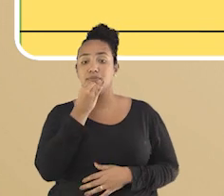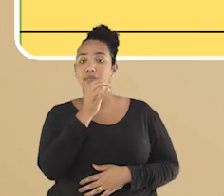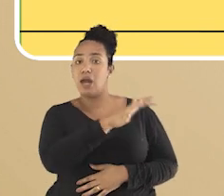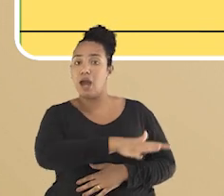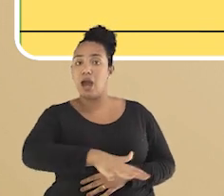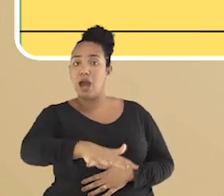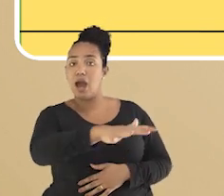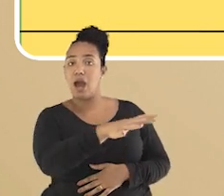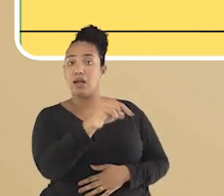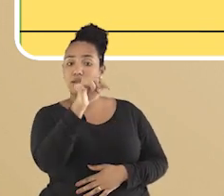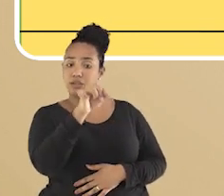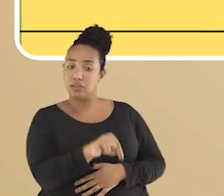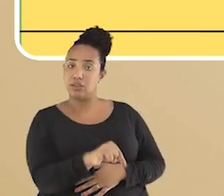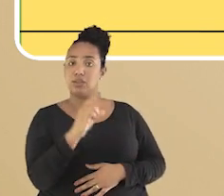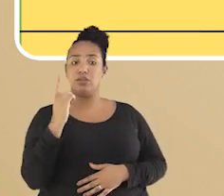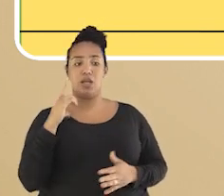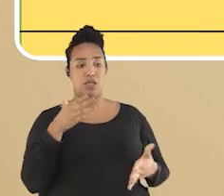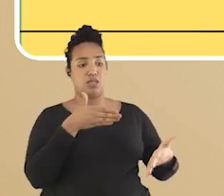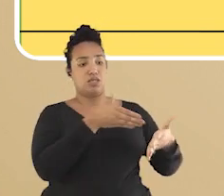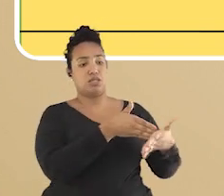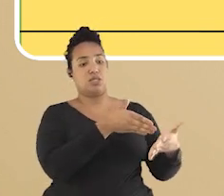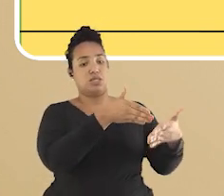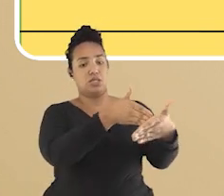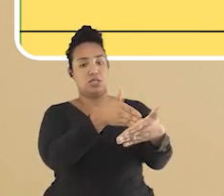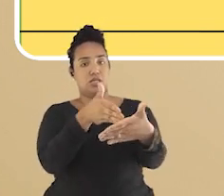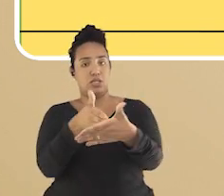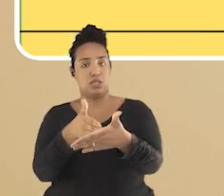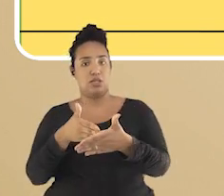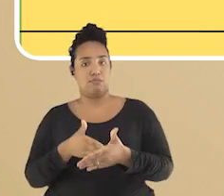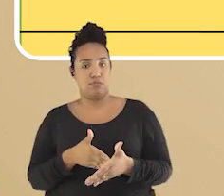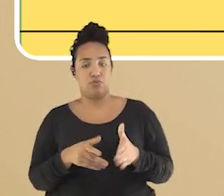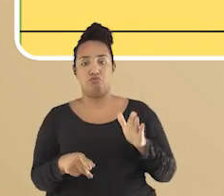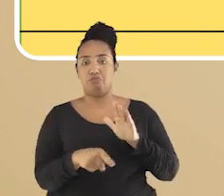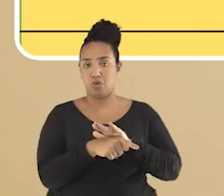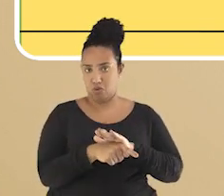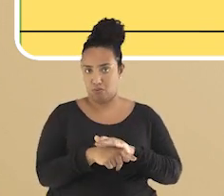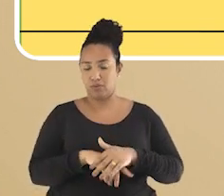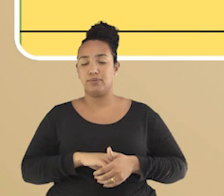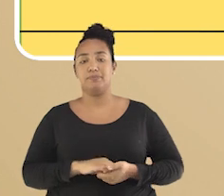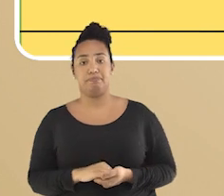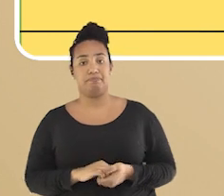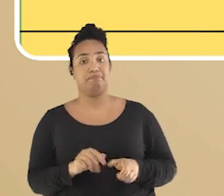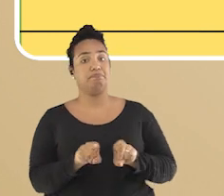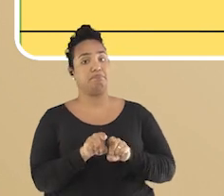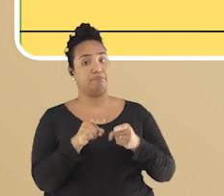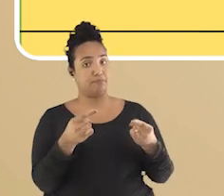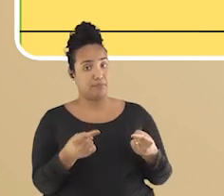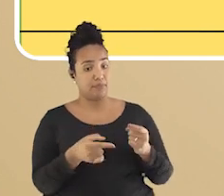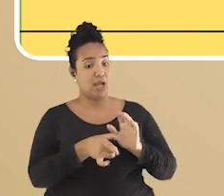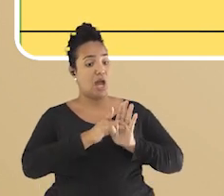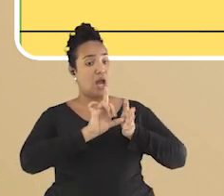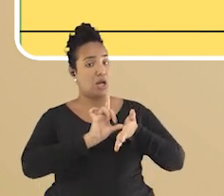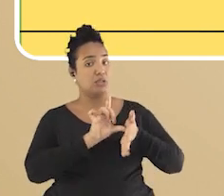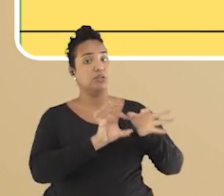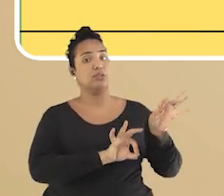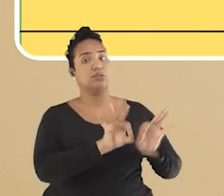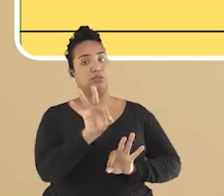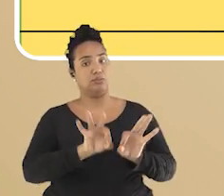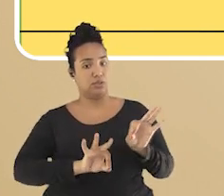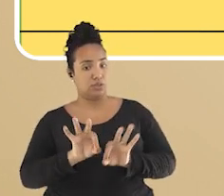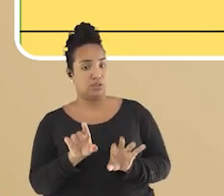onde sejam definidos os limites da vegetação e realizados de maneira planejada